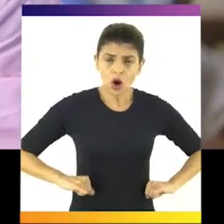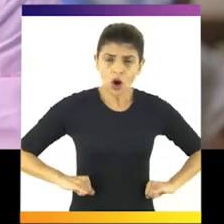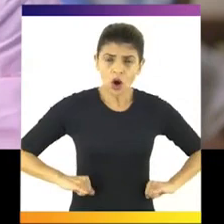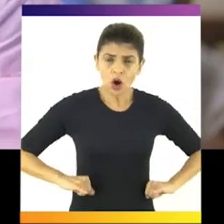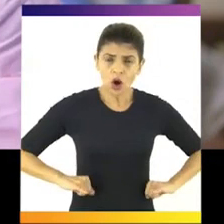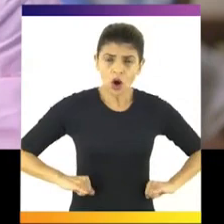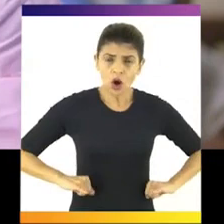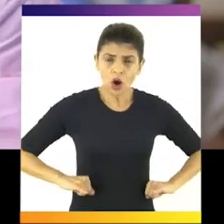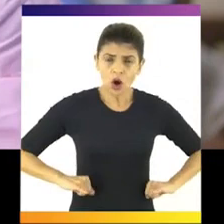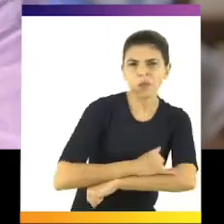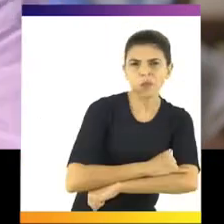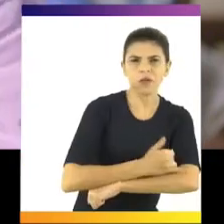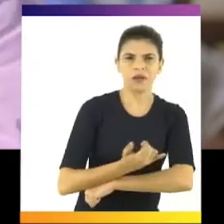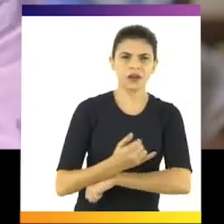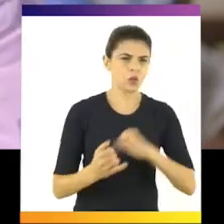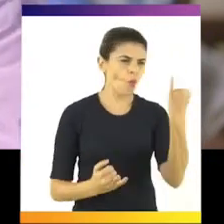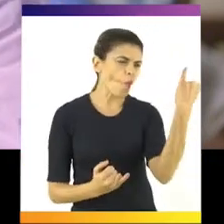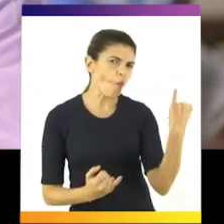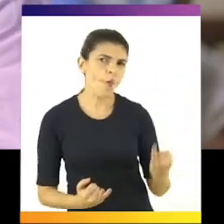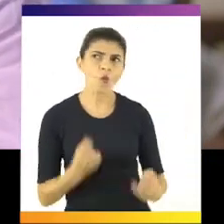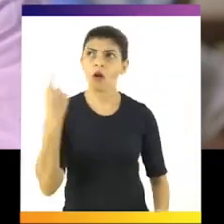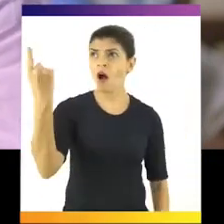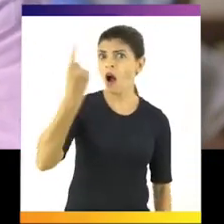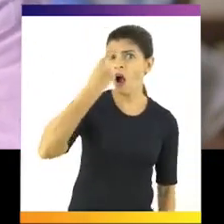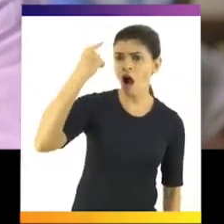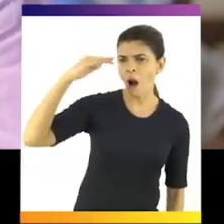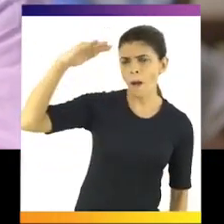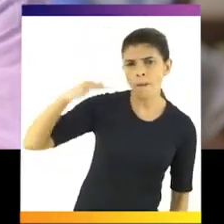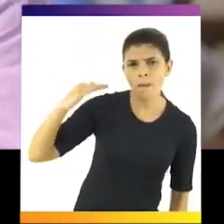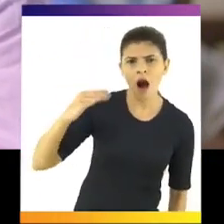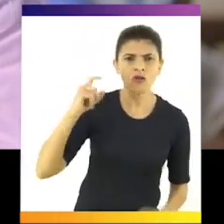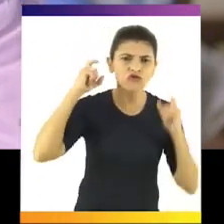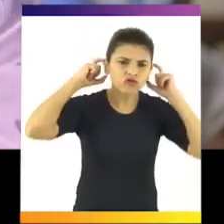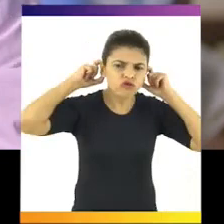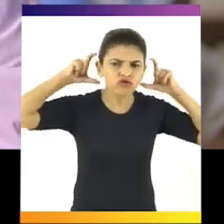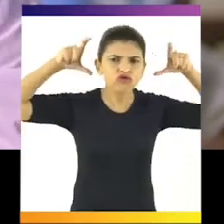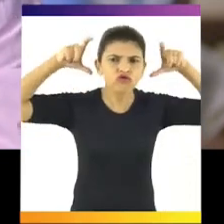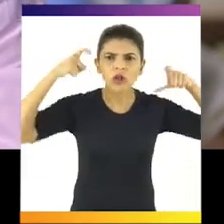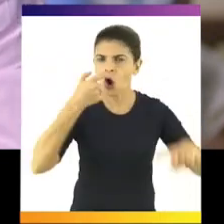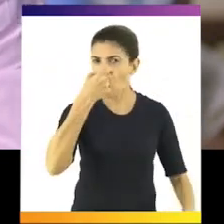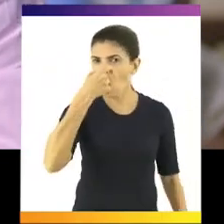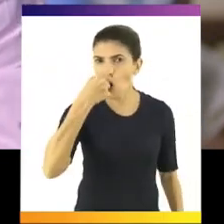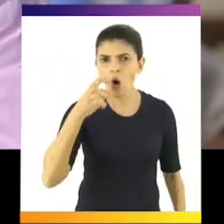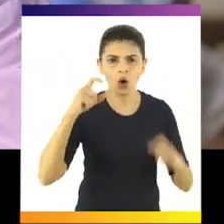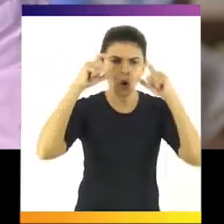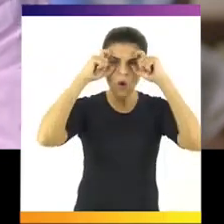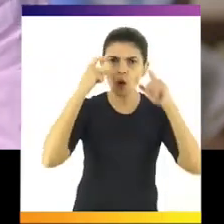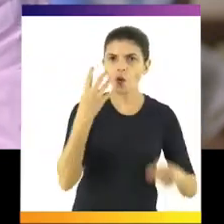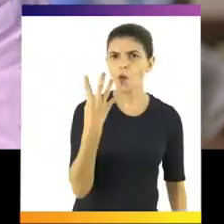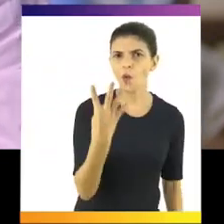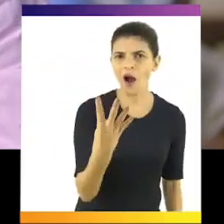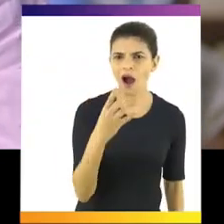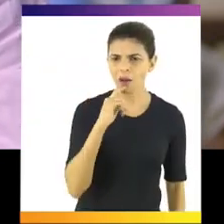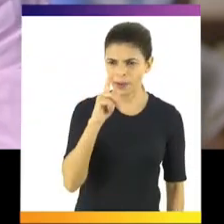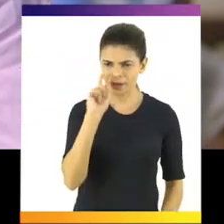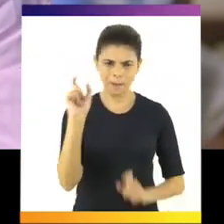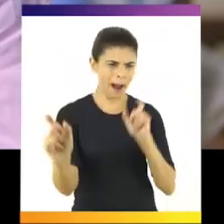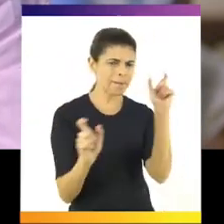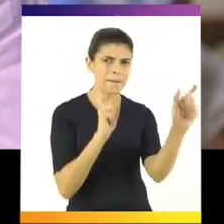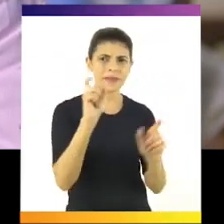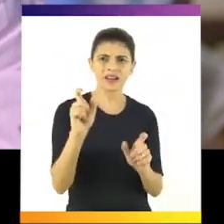pessoas. O gordinho, o magrinho, o alto, o baixo, o orelhudo, o narigudo, o quatro olhos,